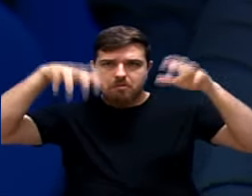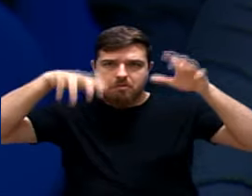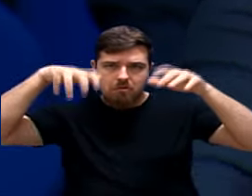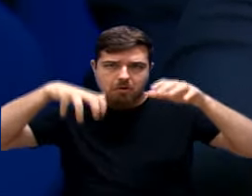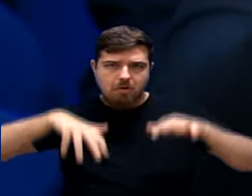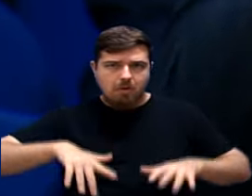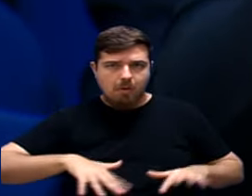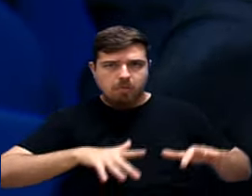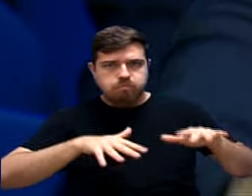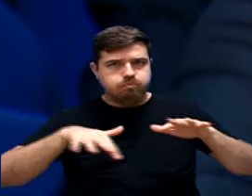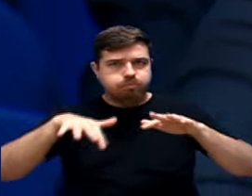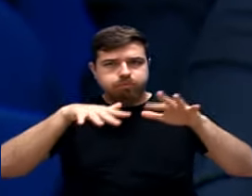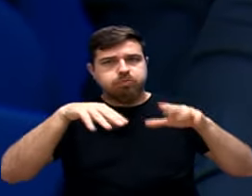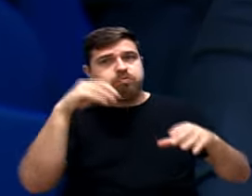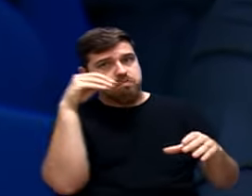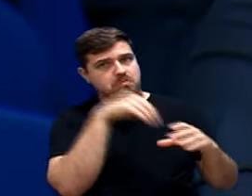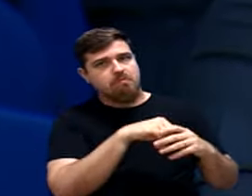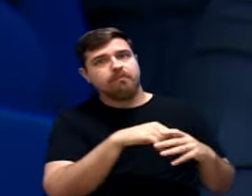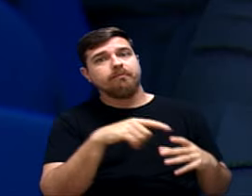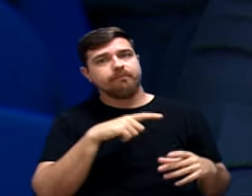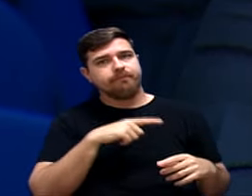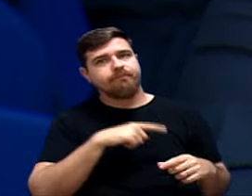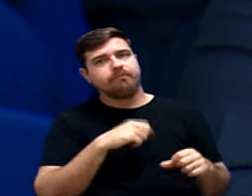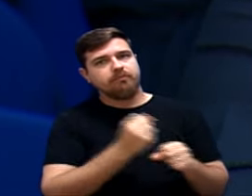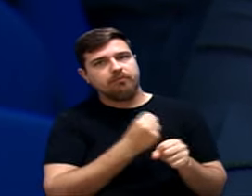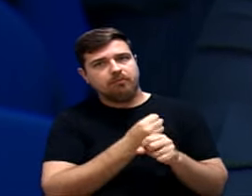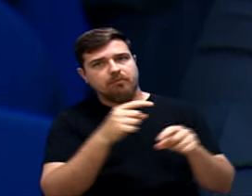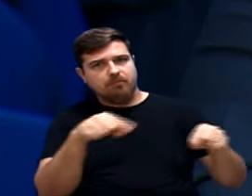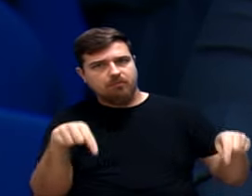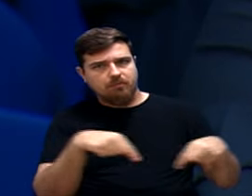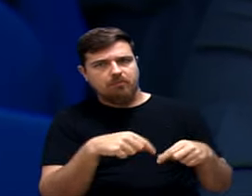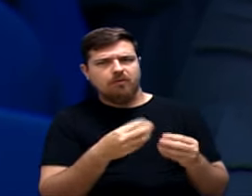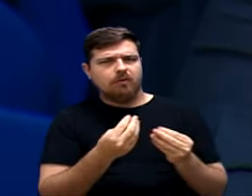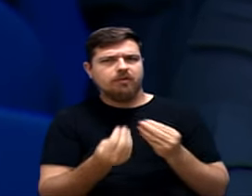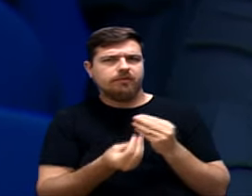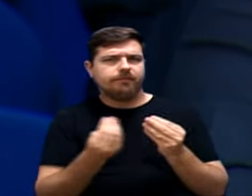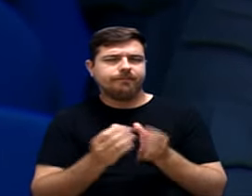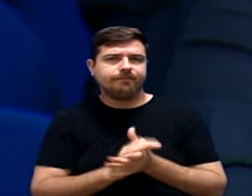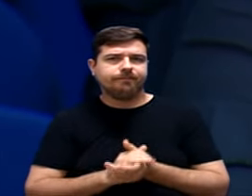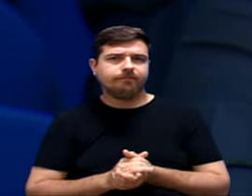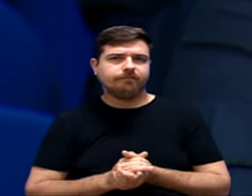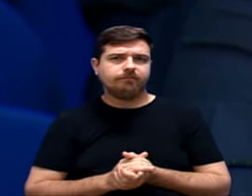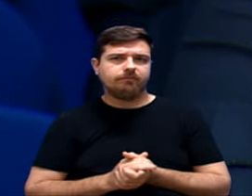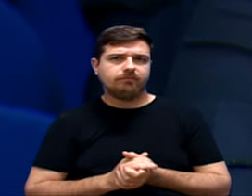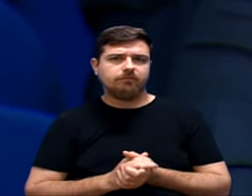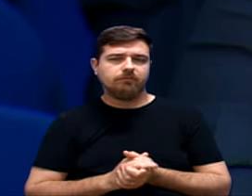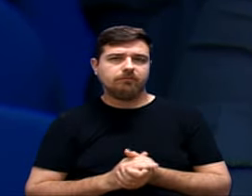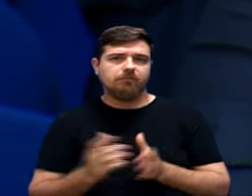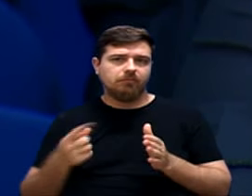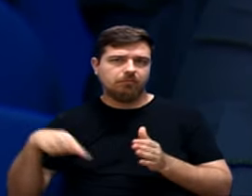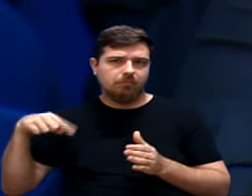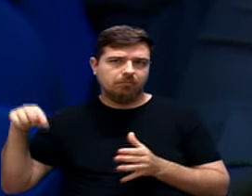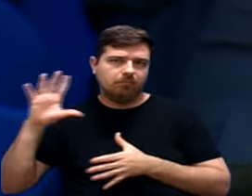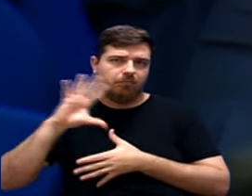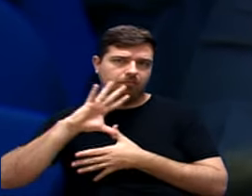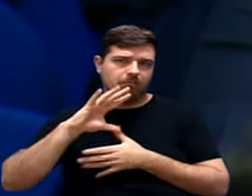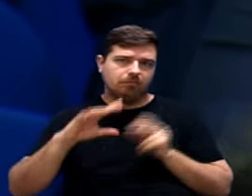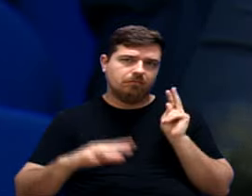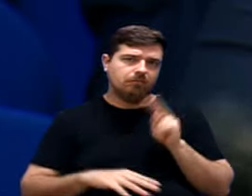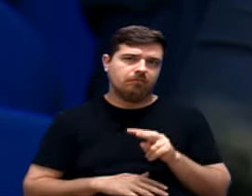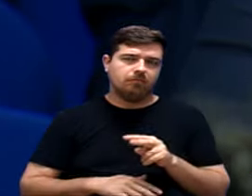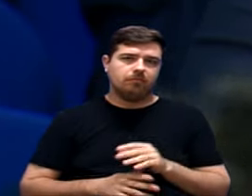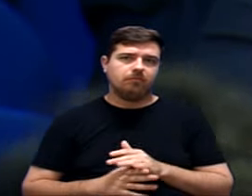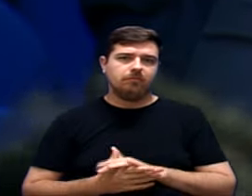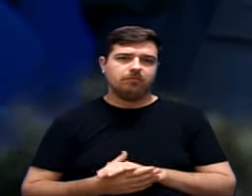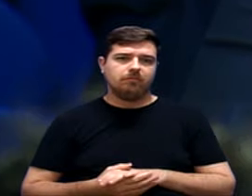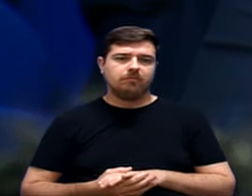ele comentou na hora que tava fazendo a leitura do mapa eh é só voltar no mapa aí para ver você